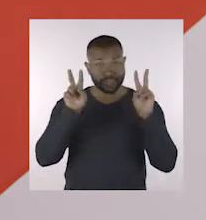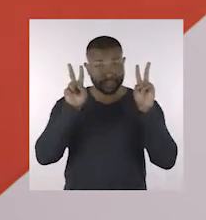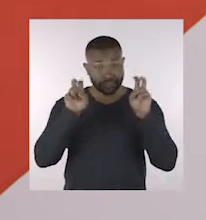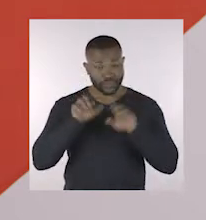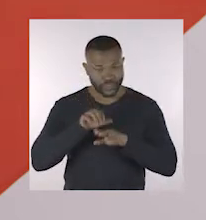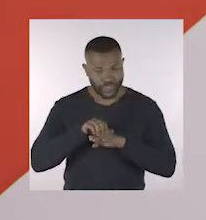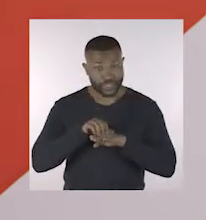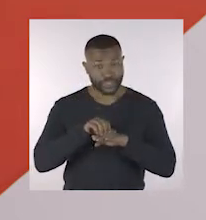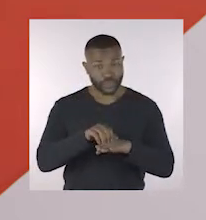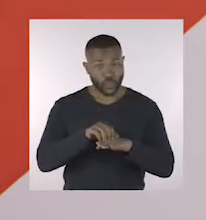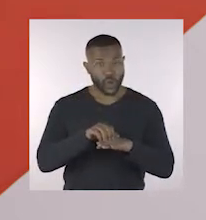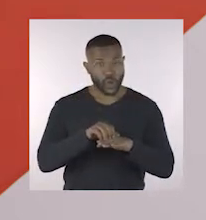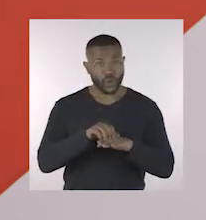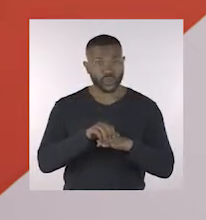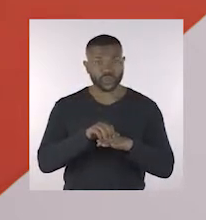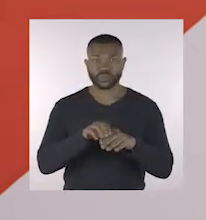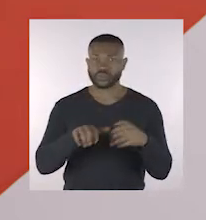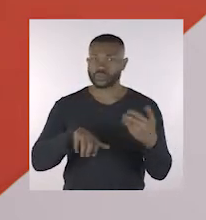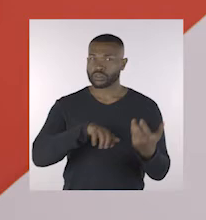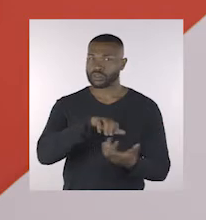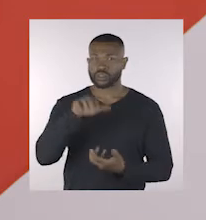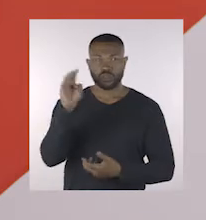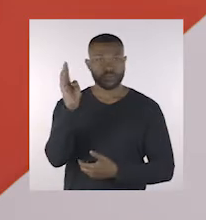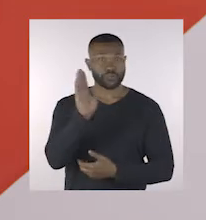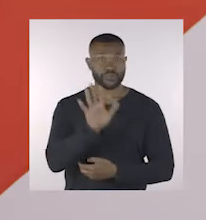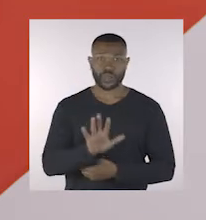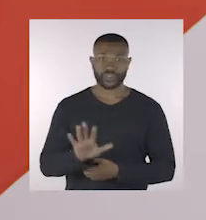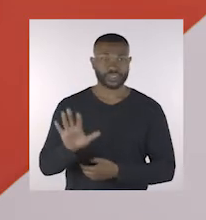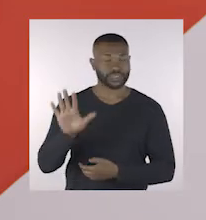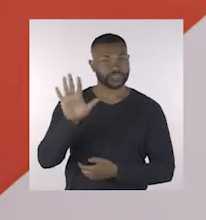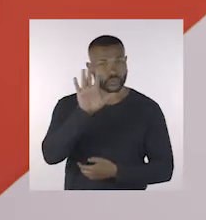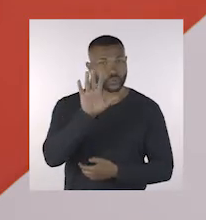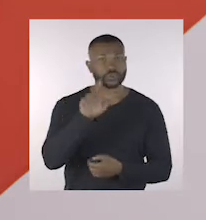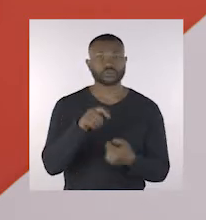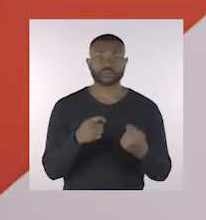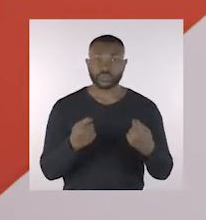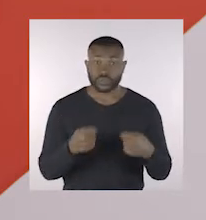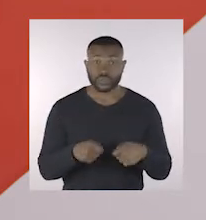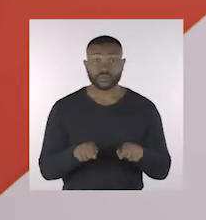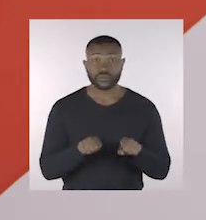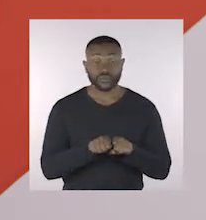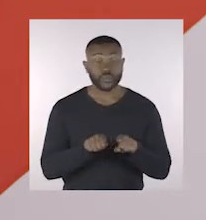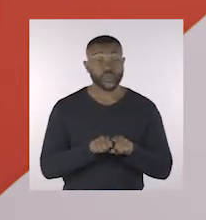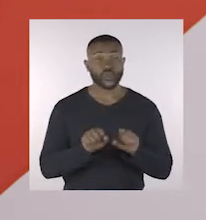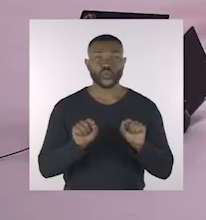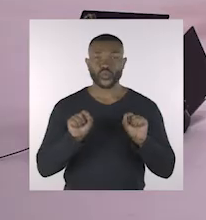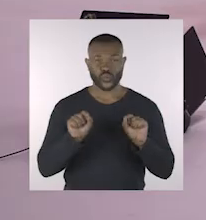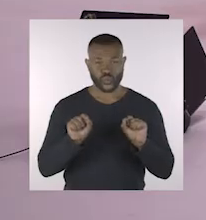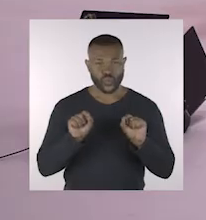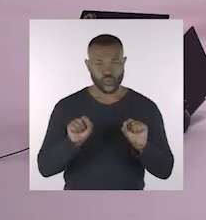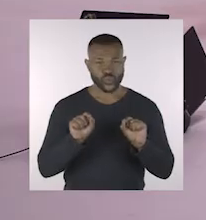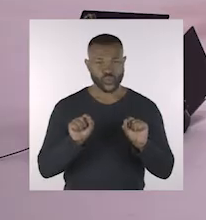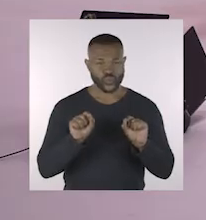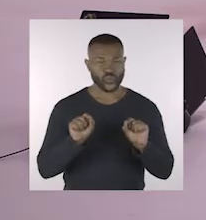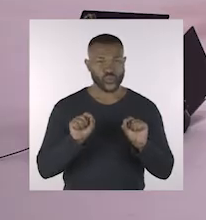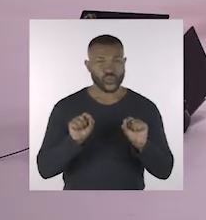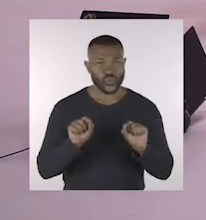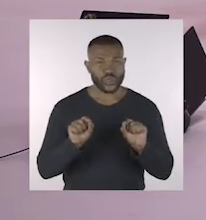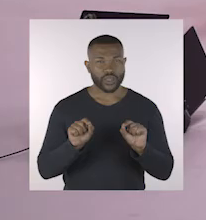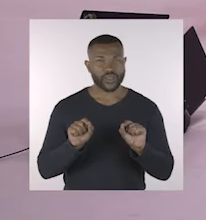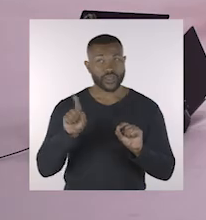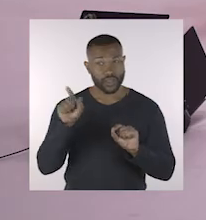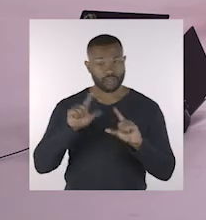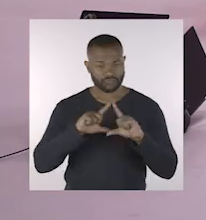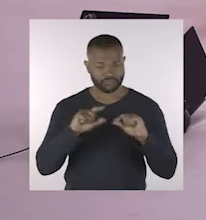PA a questão do transporte ela tá entrando em colapso no Brasil toda na cidade nós vamos vai precisar inclusive o